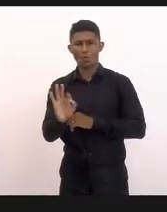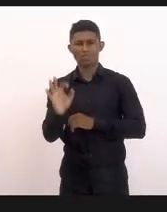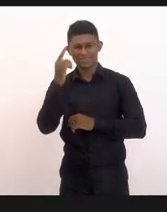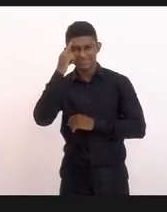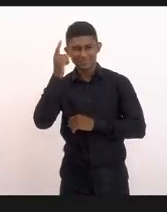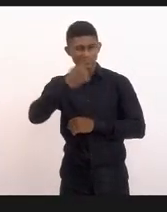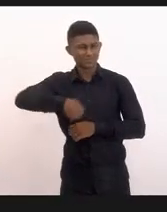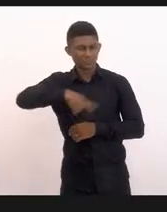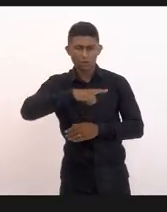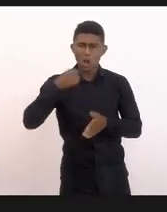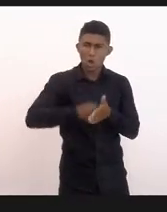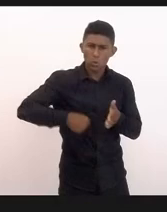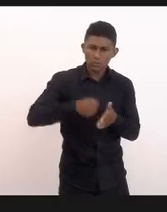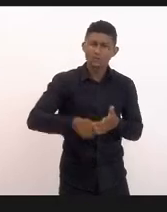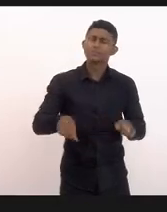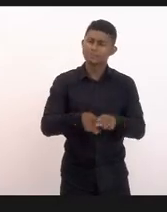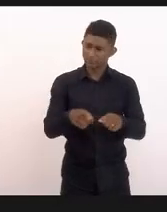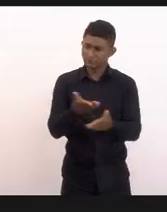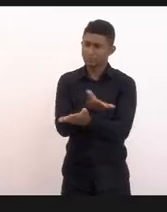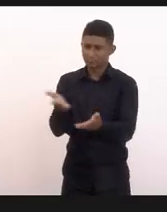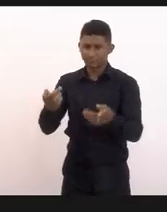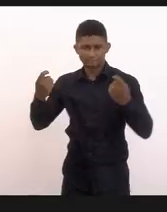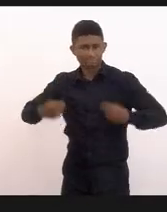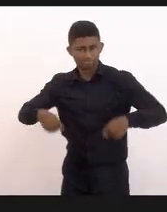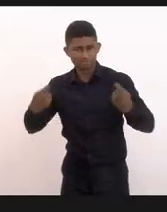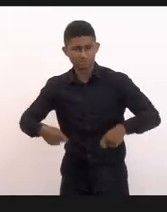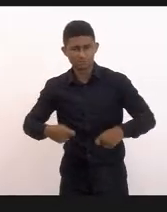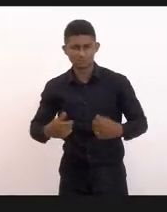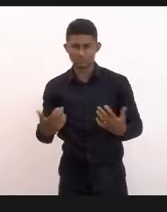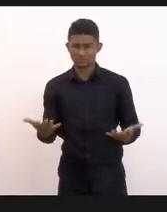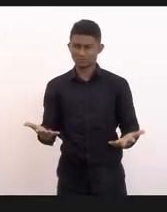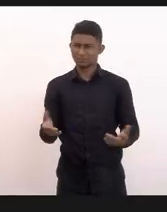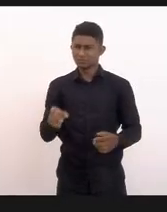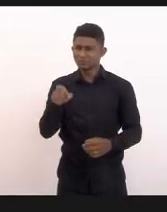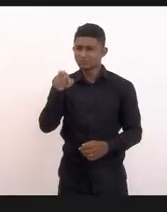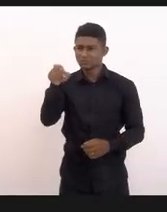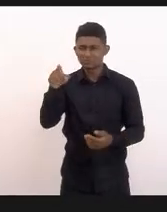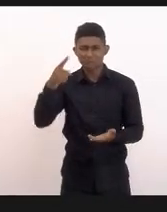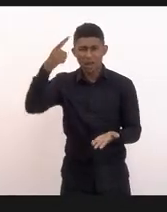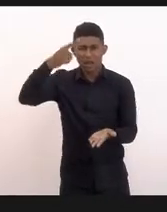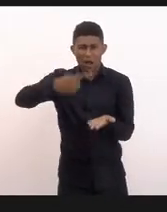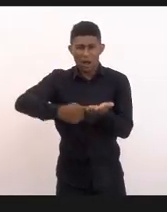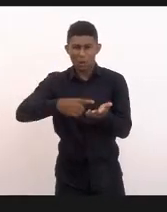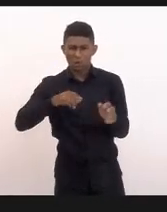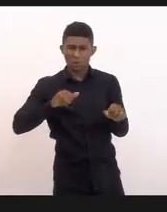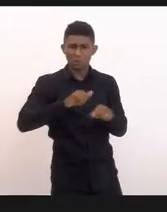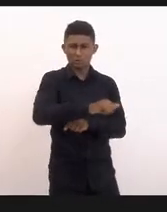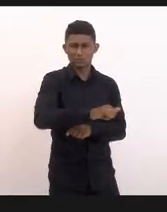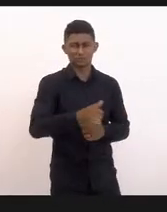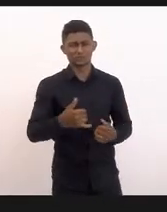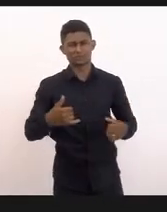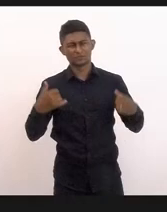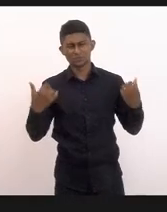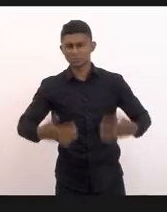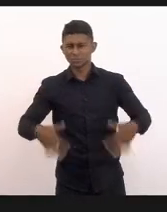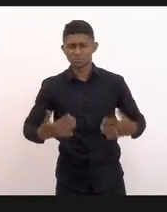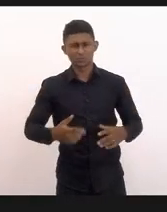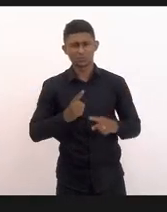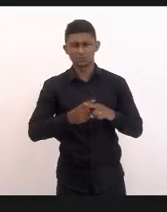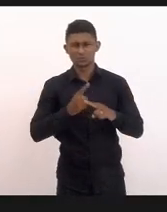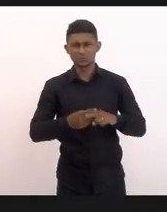Por isso é um absurdo, né, esse rompimento desse acordo, porque está claro que